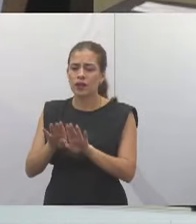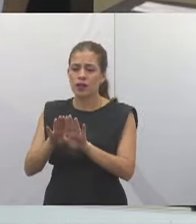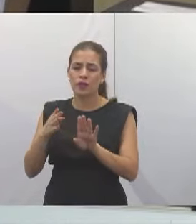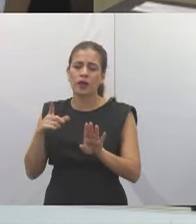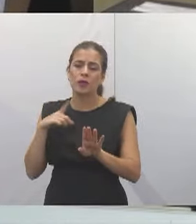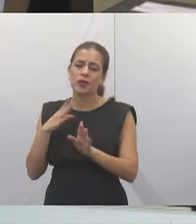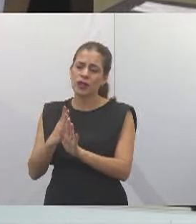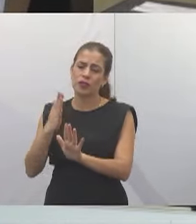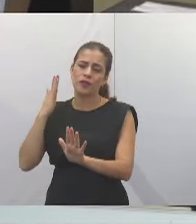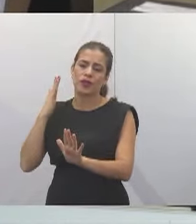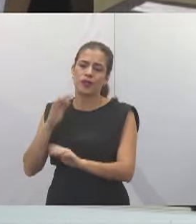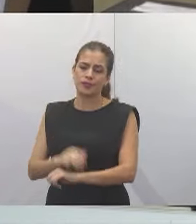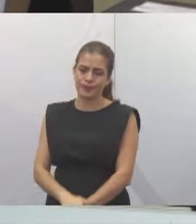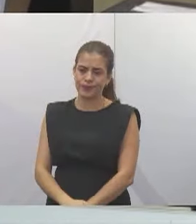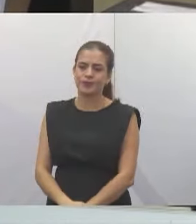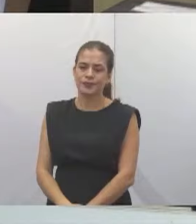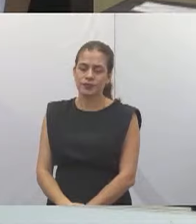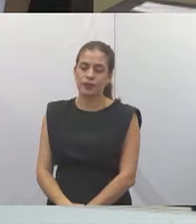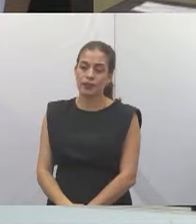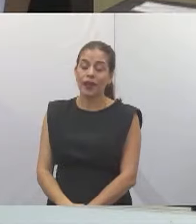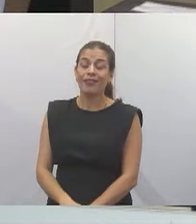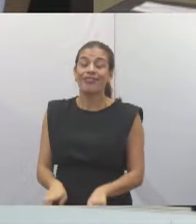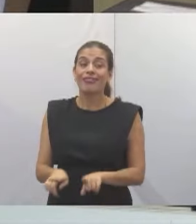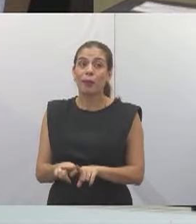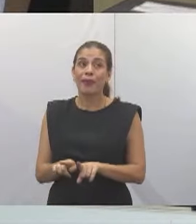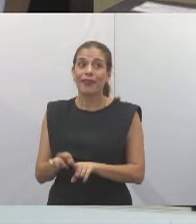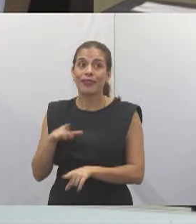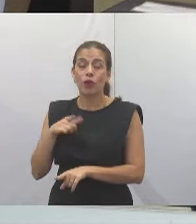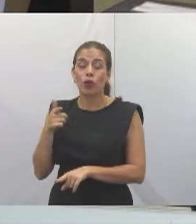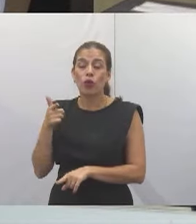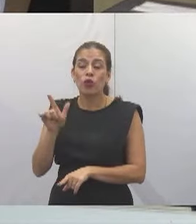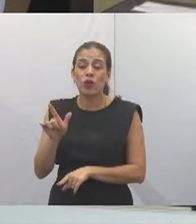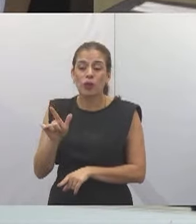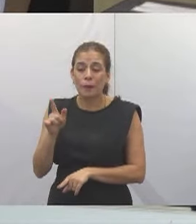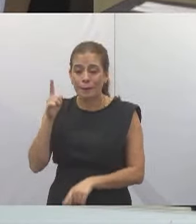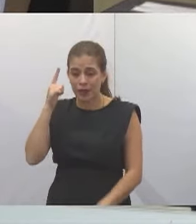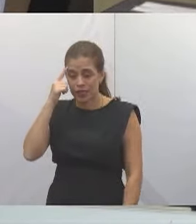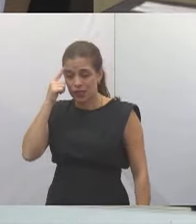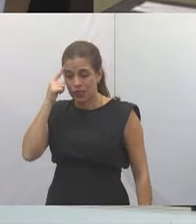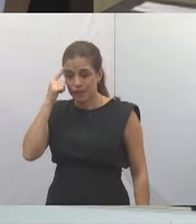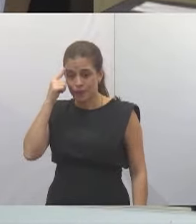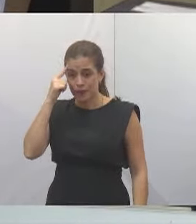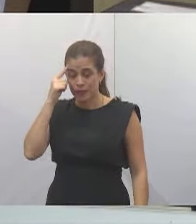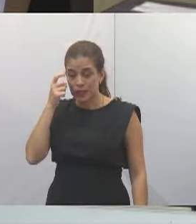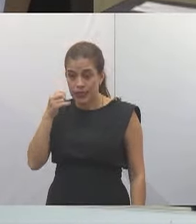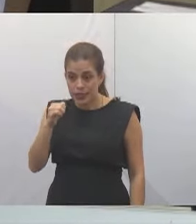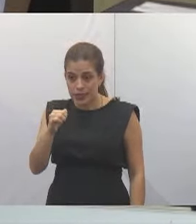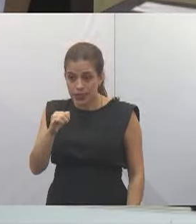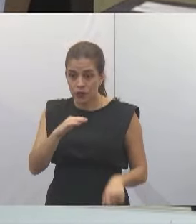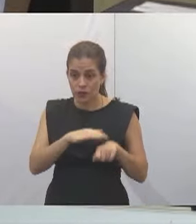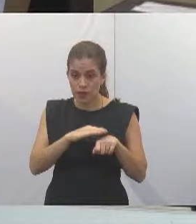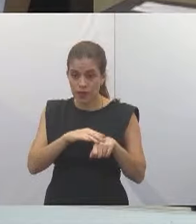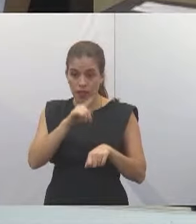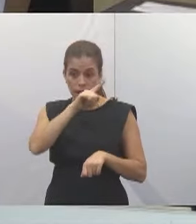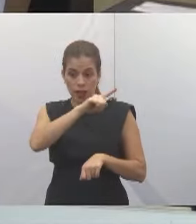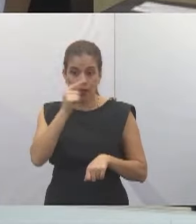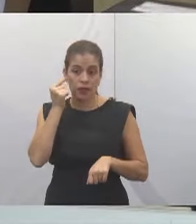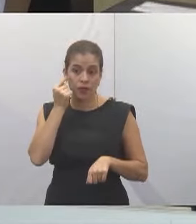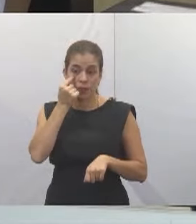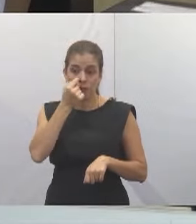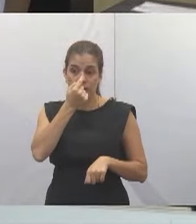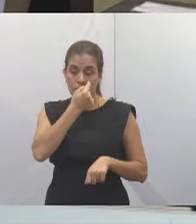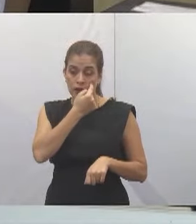ter fila lá fora. E isso ainda tem uma outra coisa que você tem que pensar. Se eu fizer isso para o Meia-Lua, as outras unidades